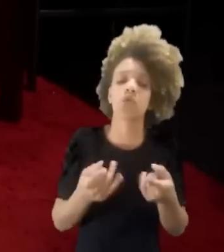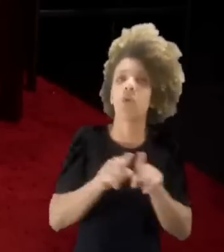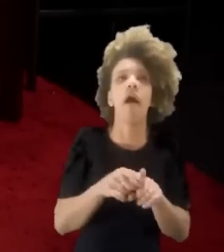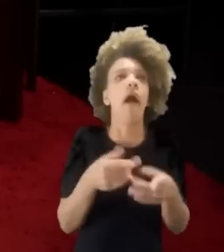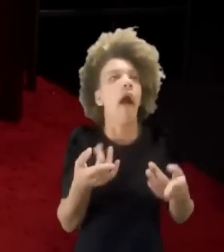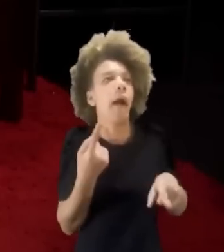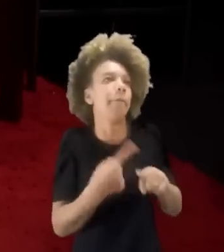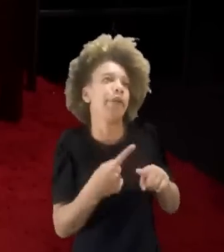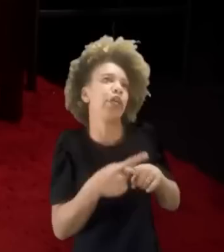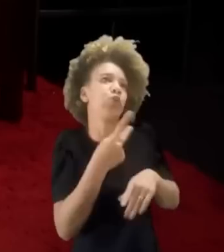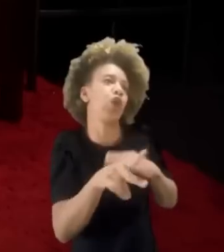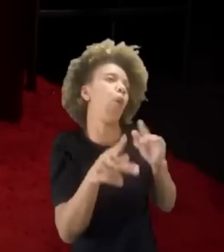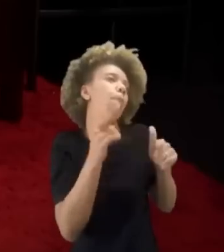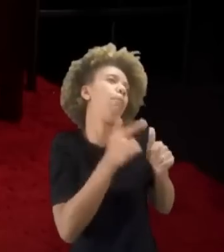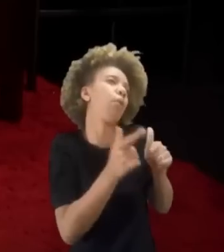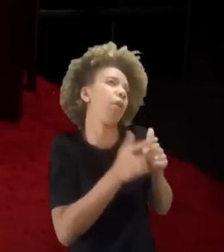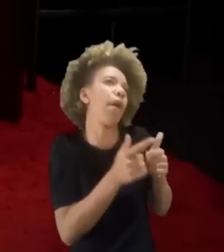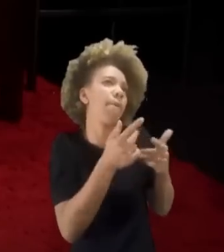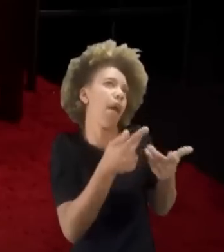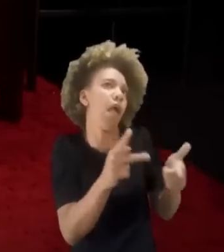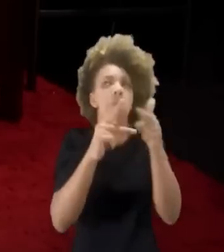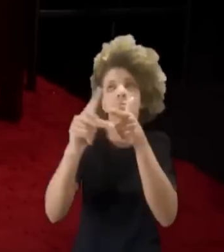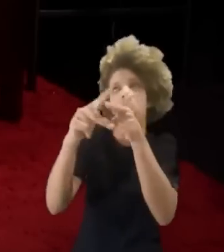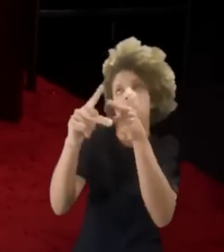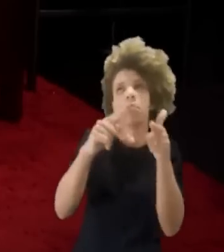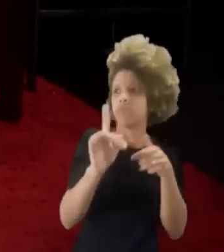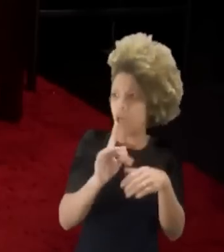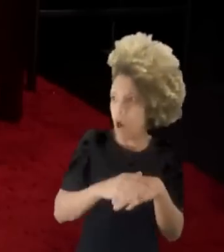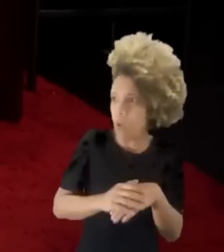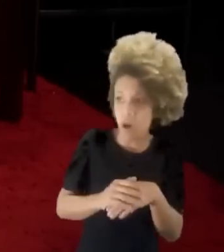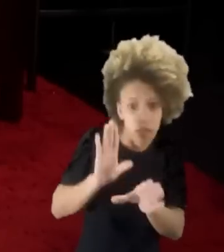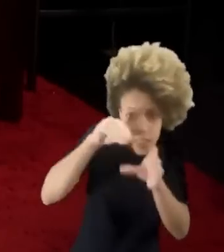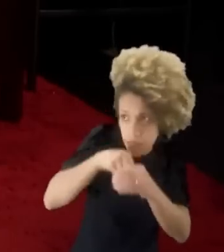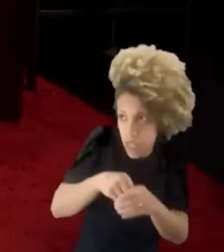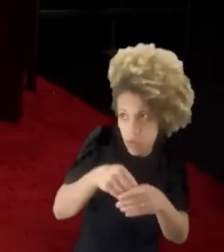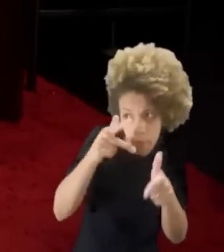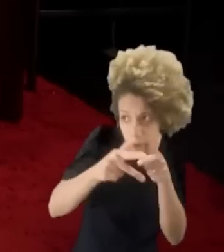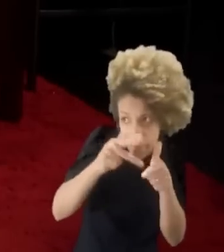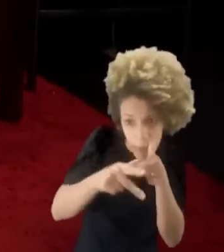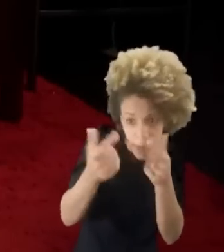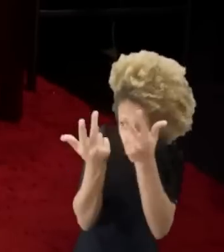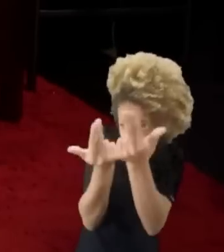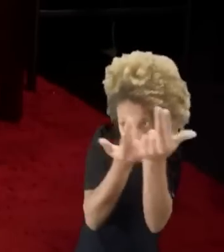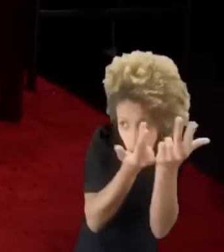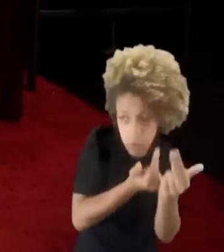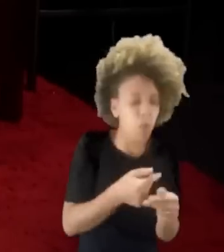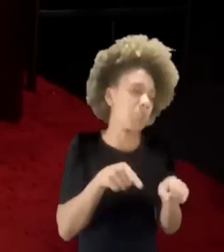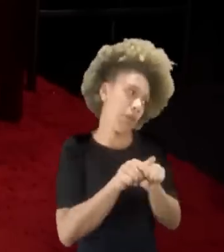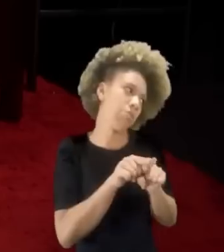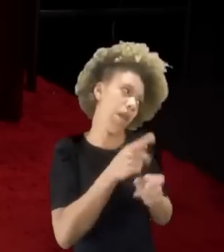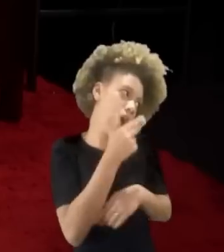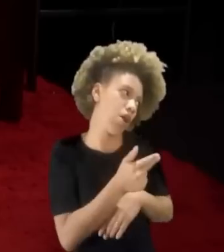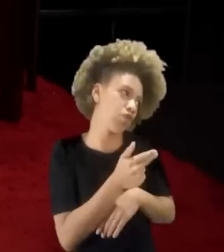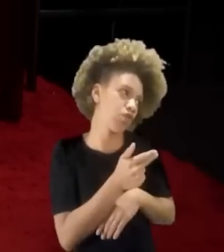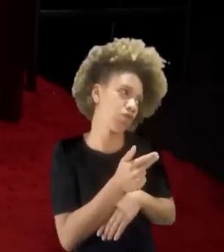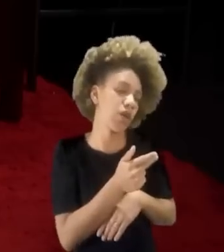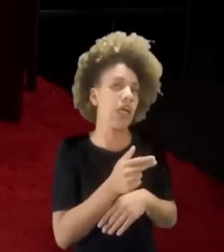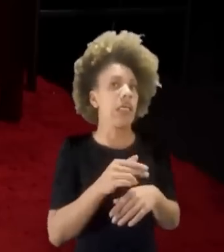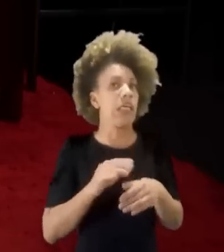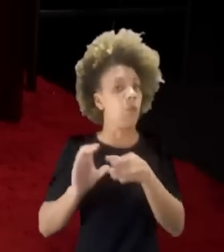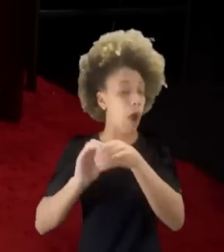Ah porque o seu problema não é o meu problema claro que é o seu problema irmão nós está dentro da mesma problemática também acho entendeu Ela está dentro da própria